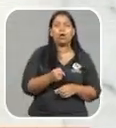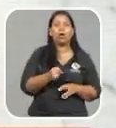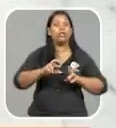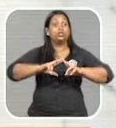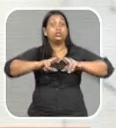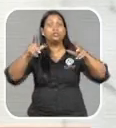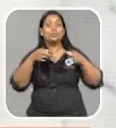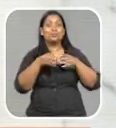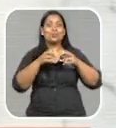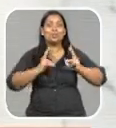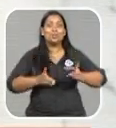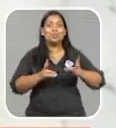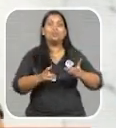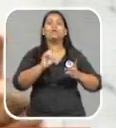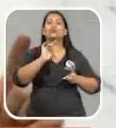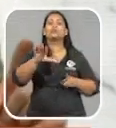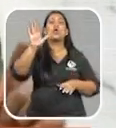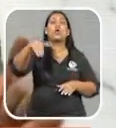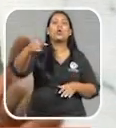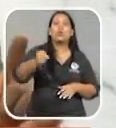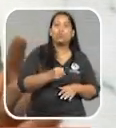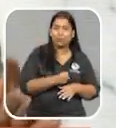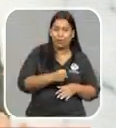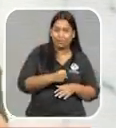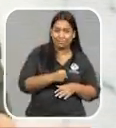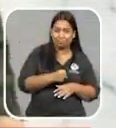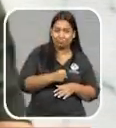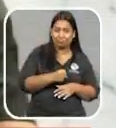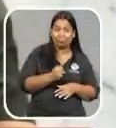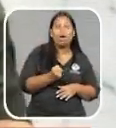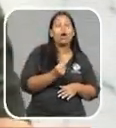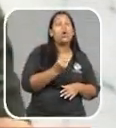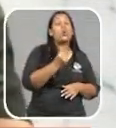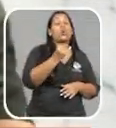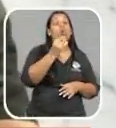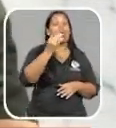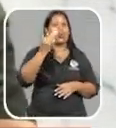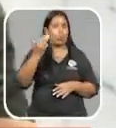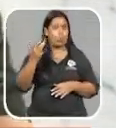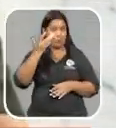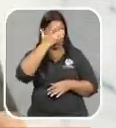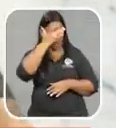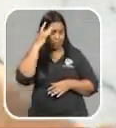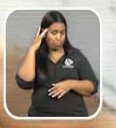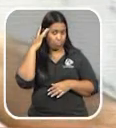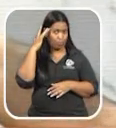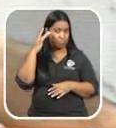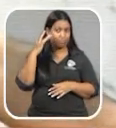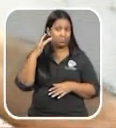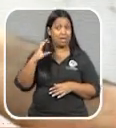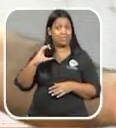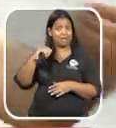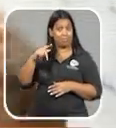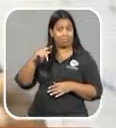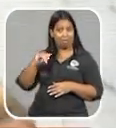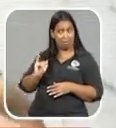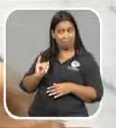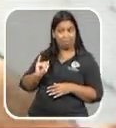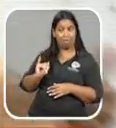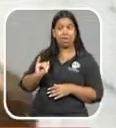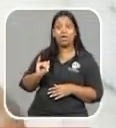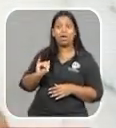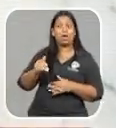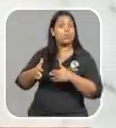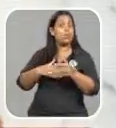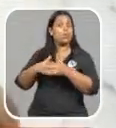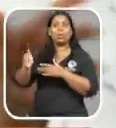público. E alguns agentes... A CPI não, ela convoca qualquer um. Qualquer pessoa. Então, ter colocado os empresários aqui na frente, a gente conseguiu reduzir danos